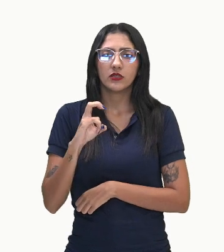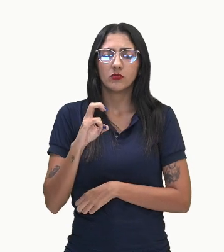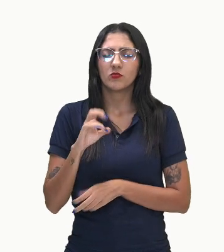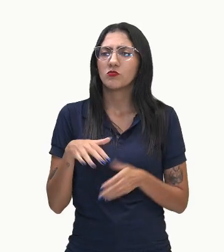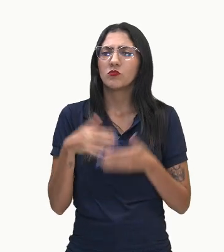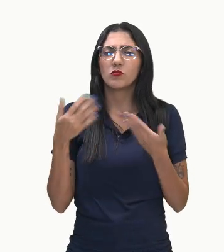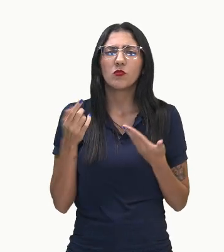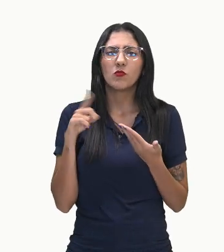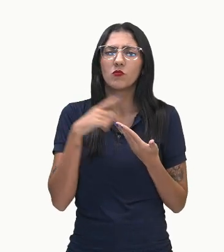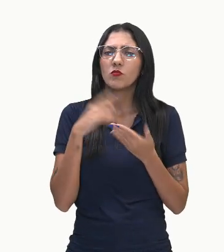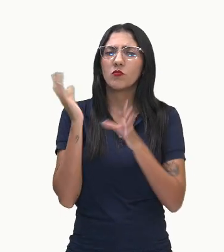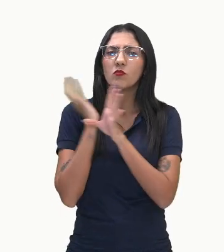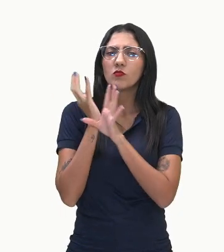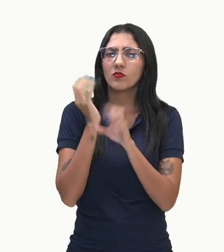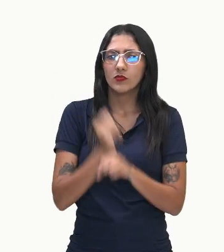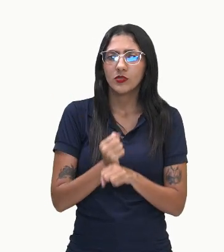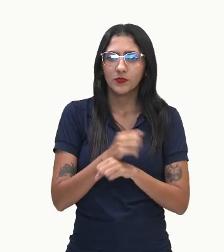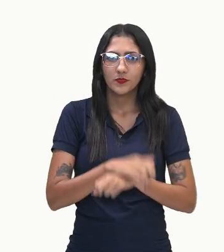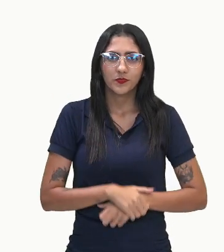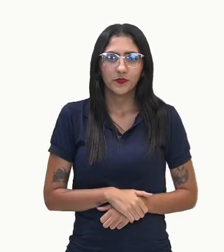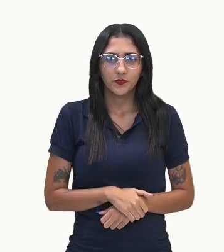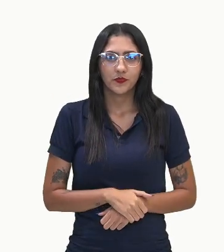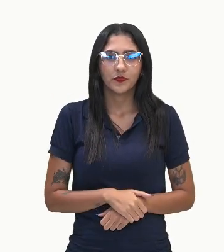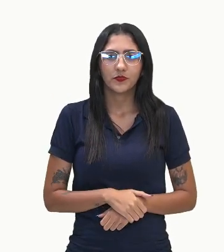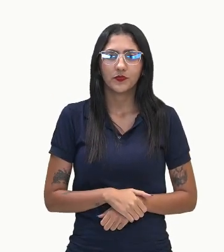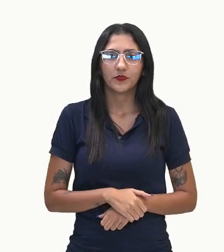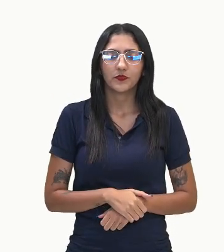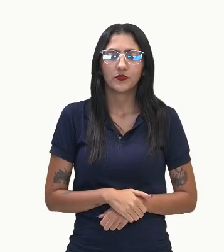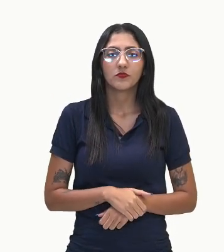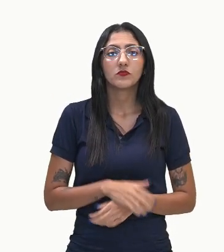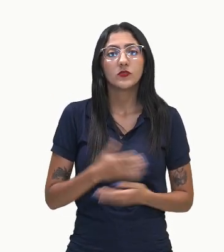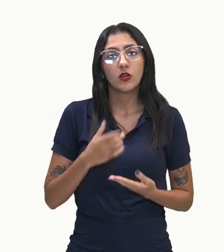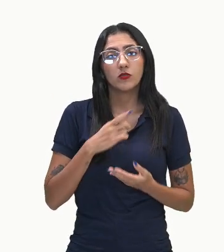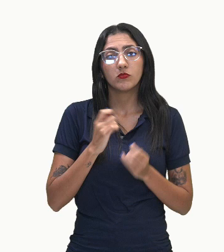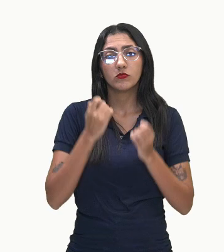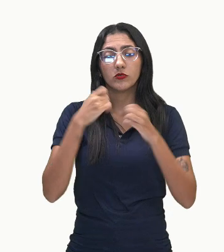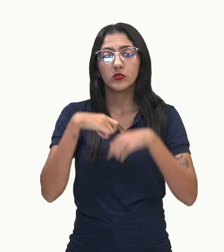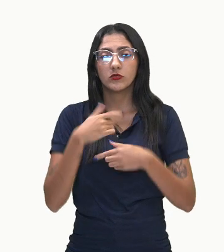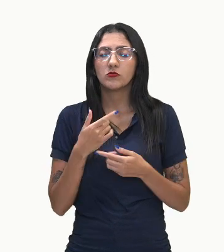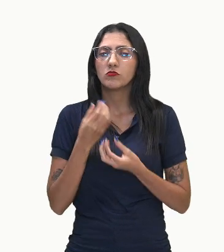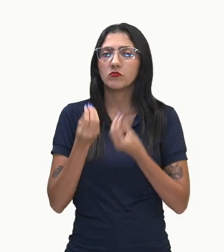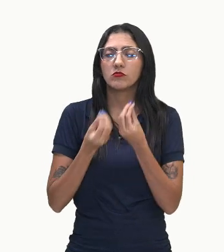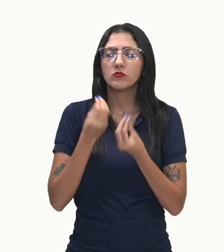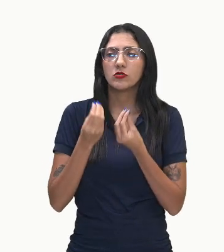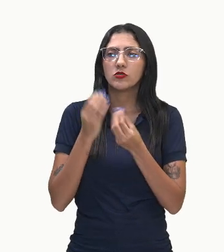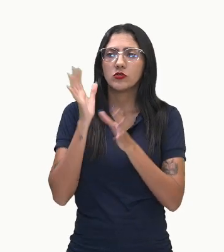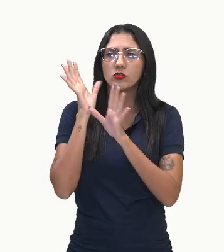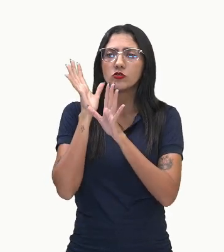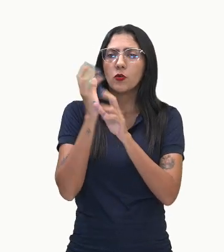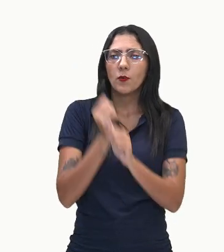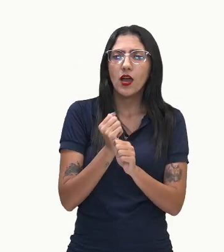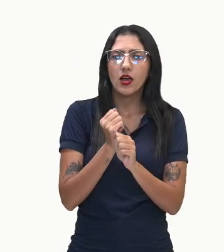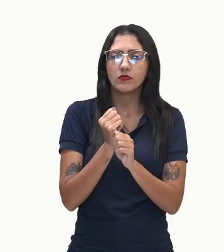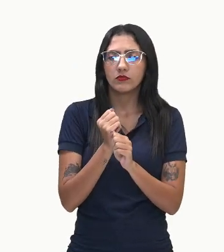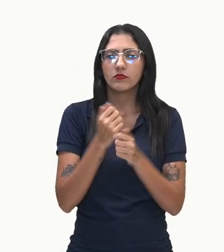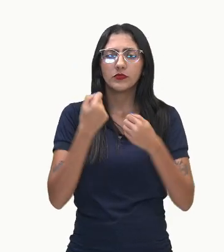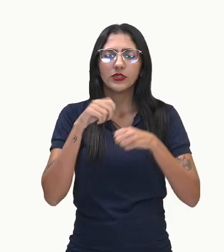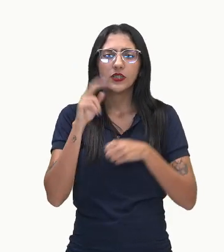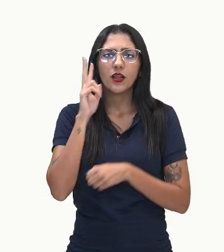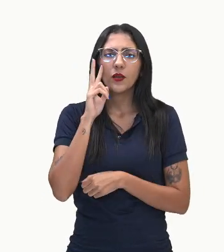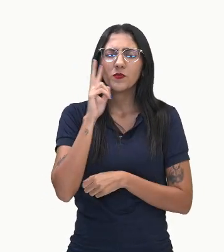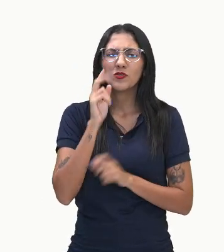mínimo? Então, para resolver esse problema, primeiro a gente vai ter que pensar em o que